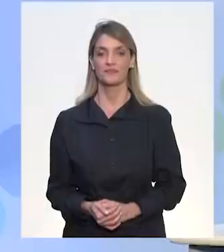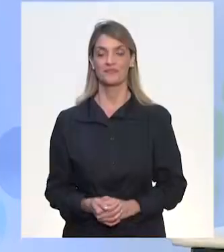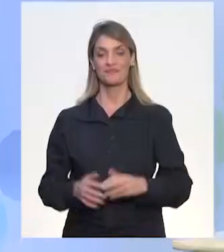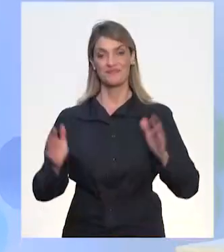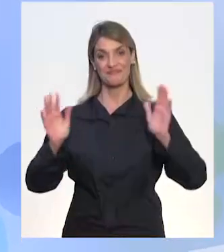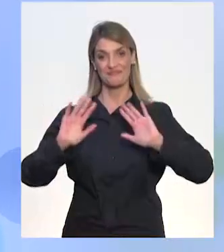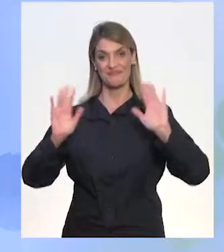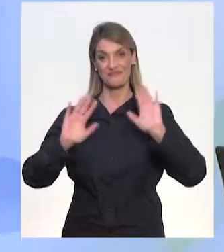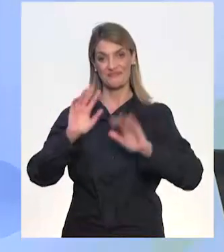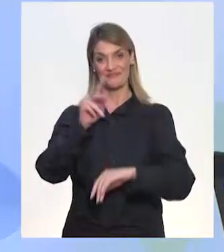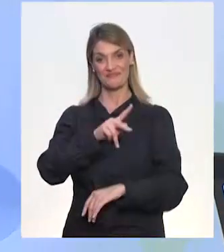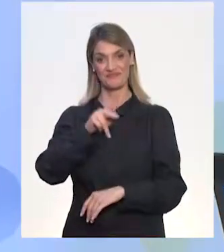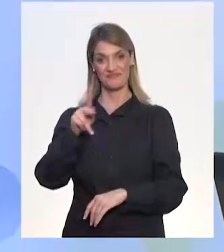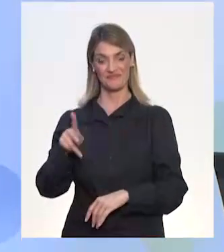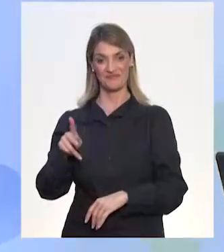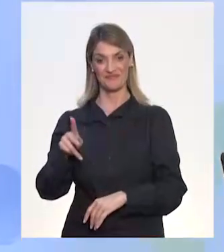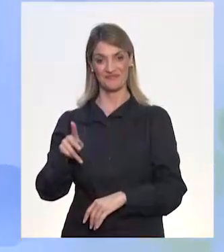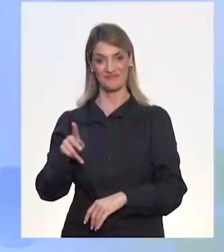Olá, professor,